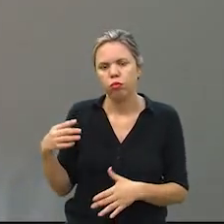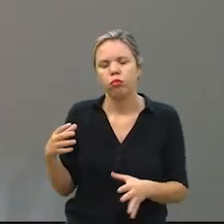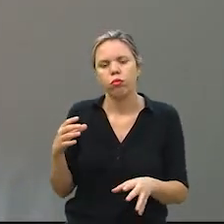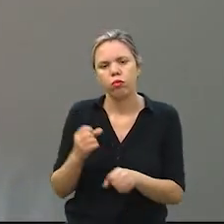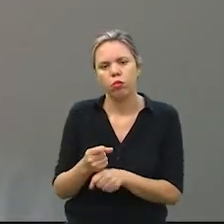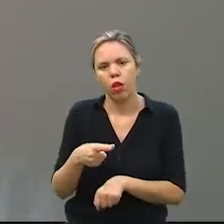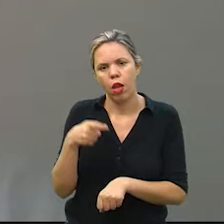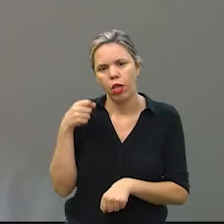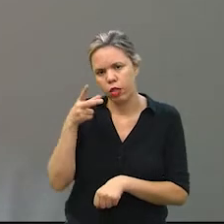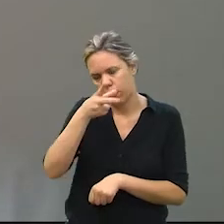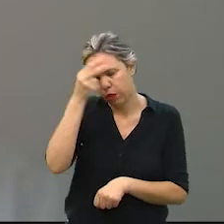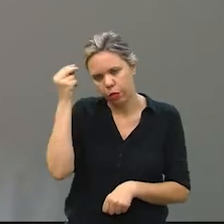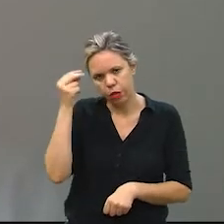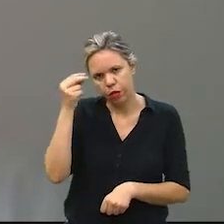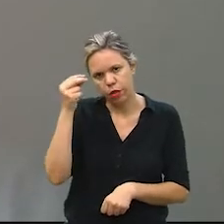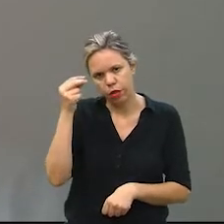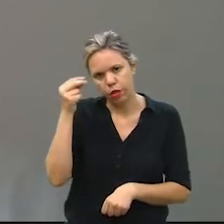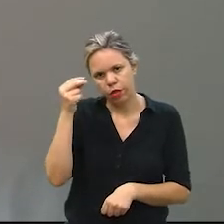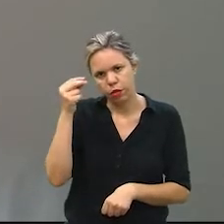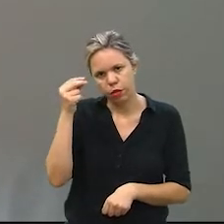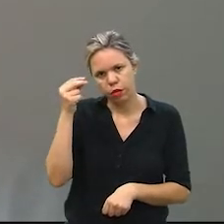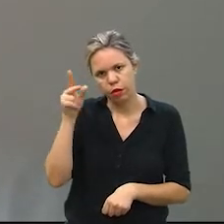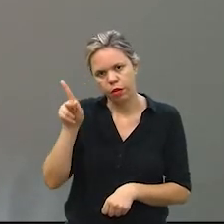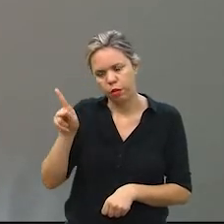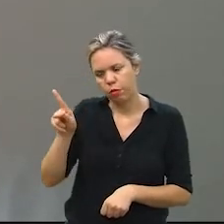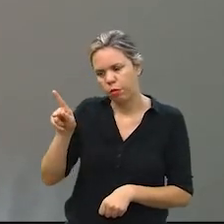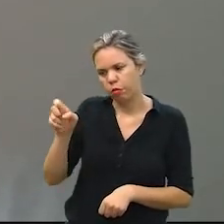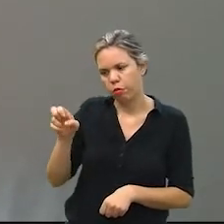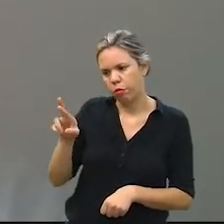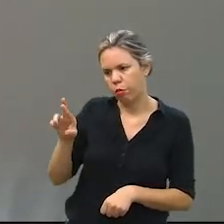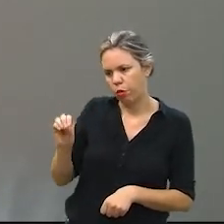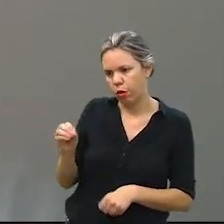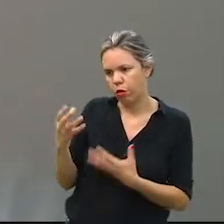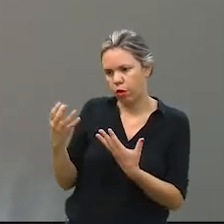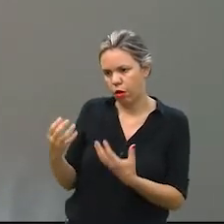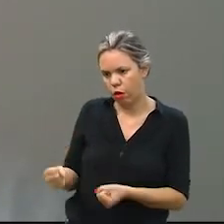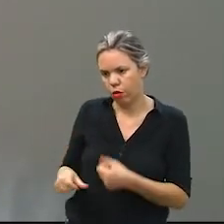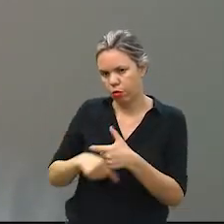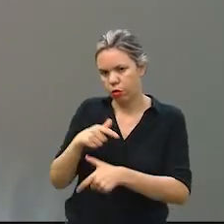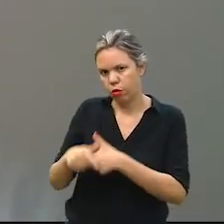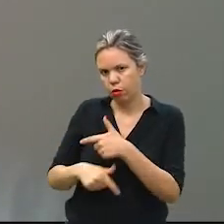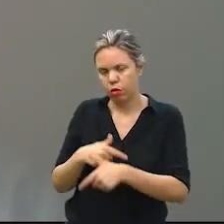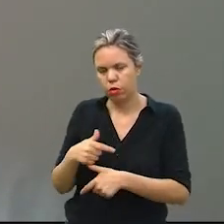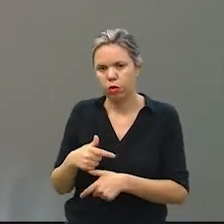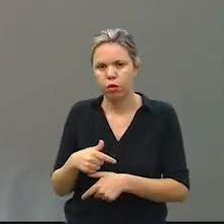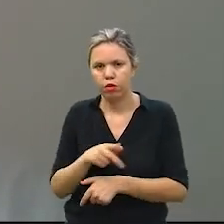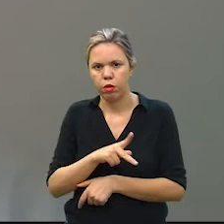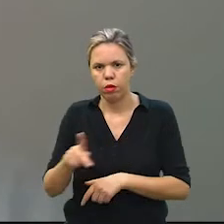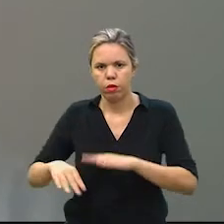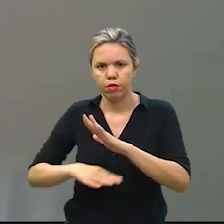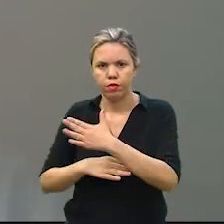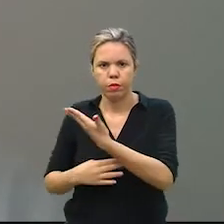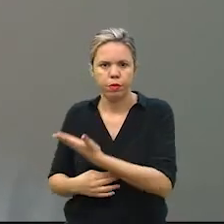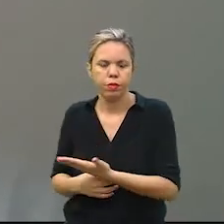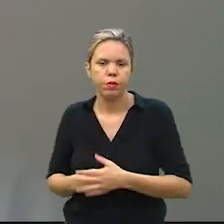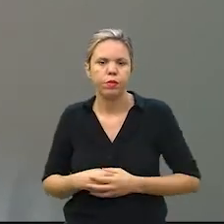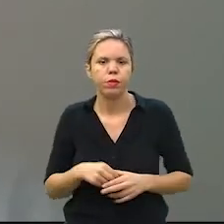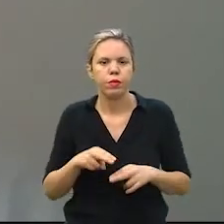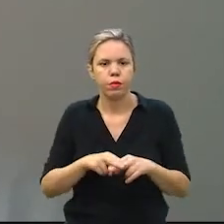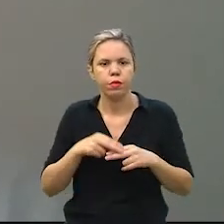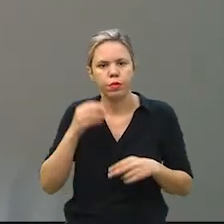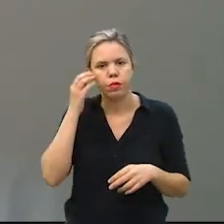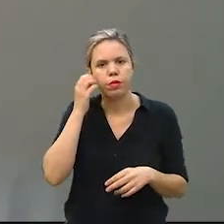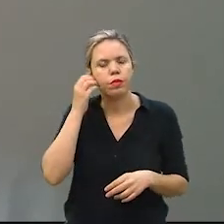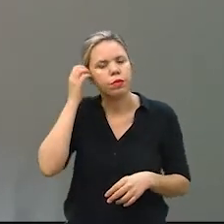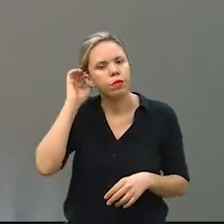do ex-prefeito Pedro Serafim. Pedro Serafim assumiu um mandato tampão, ele era presidente da Câmara, e por conta de um